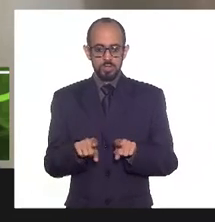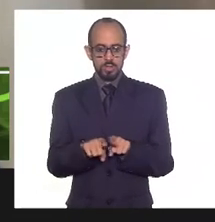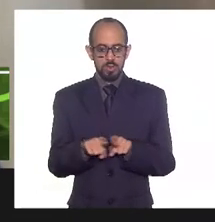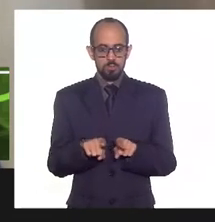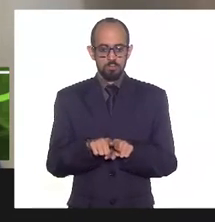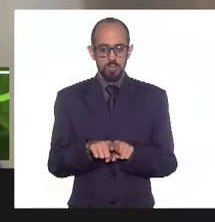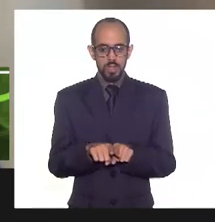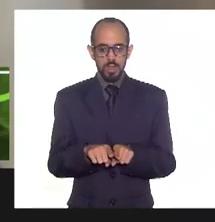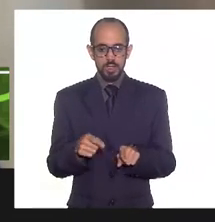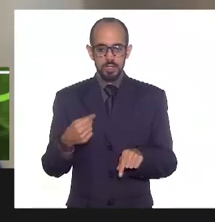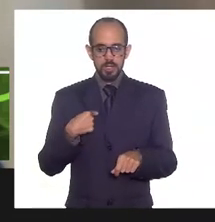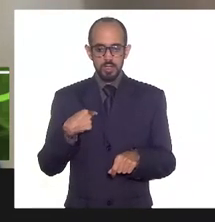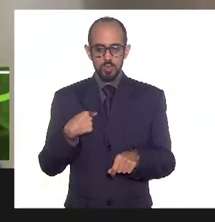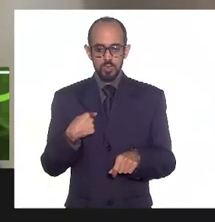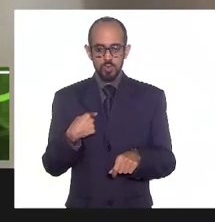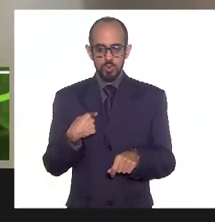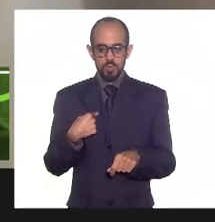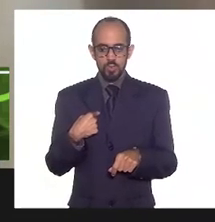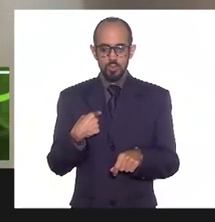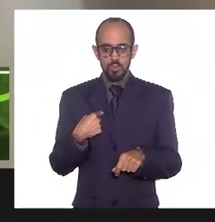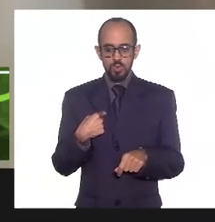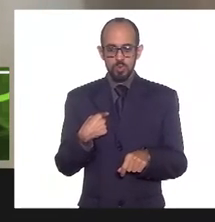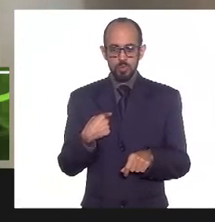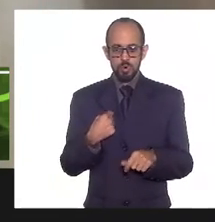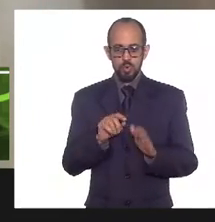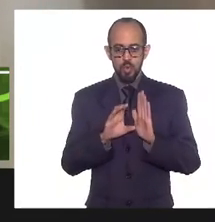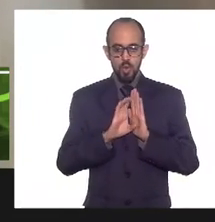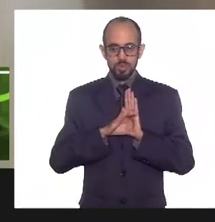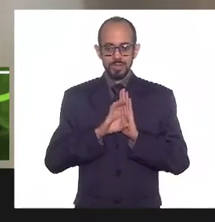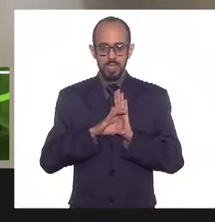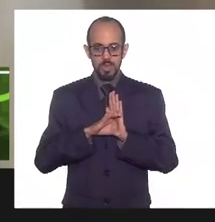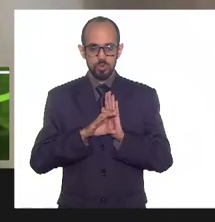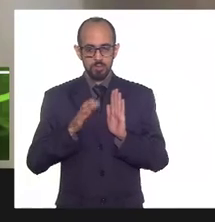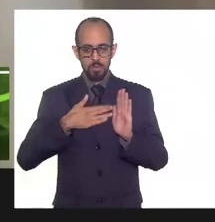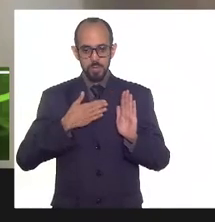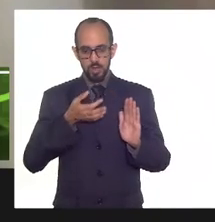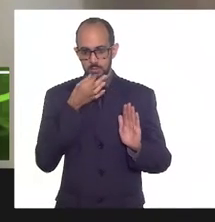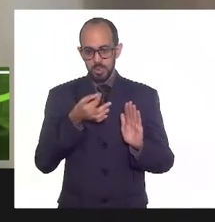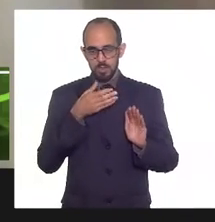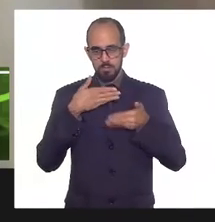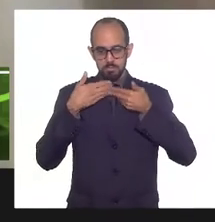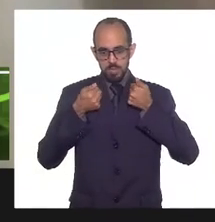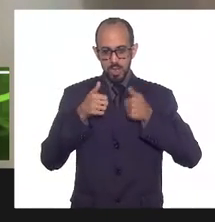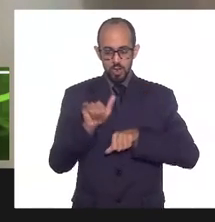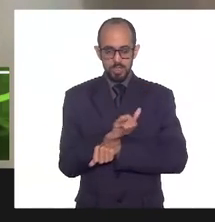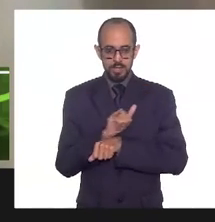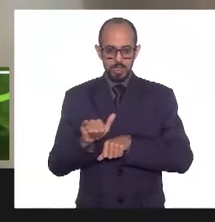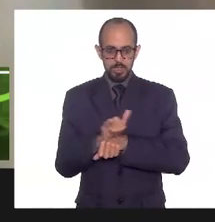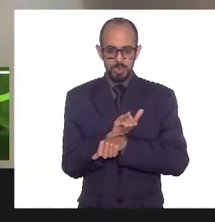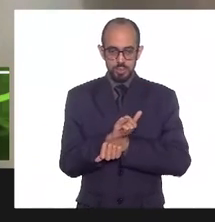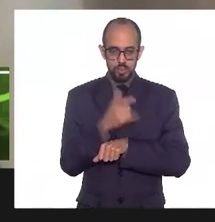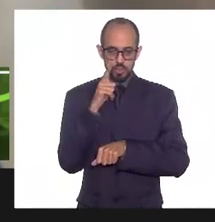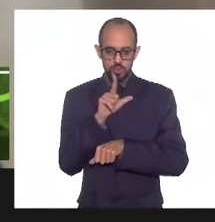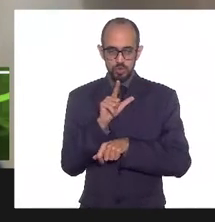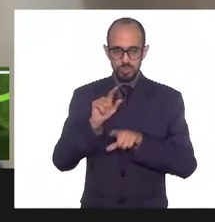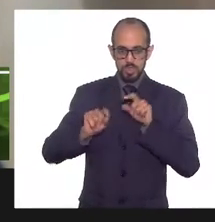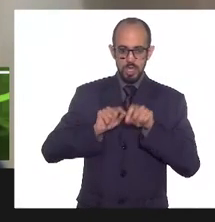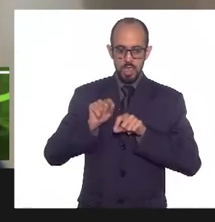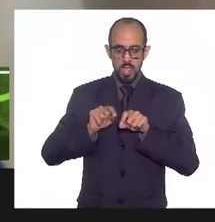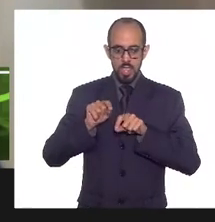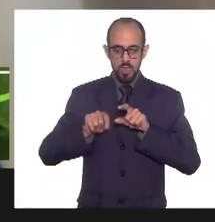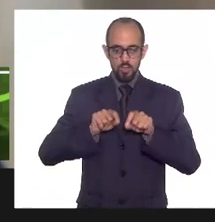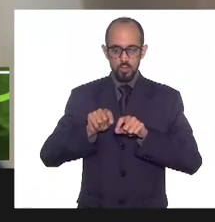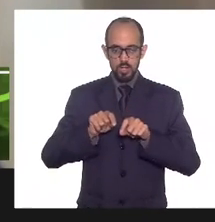nascer na nossa cabeça um conceito que eu acho que é talvez a única forma de sair de todos os nossos problemas que é a formação das